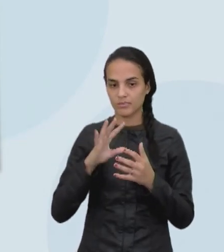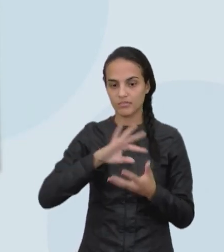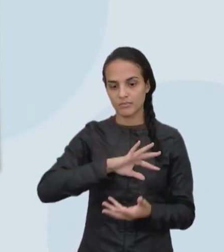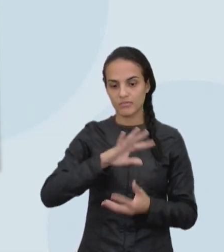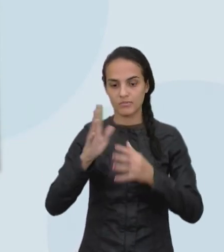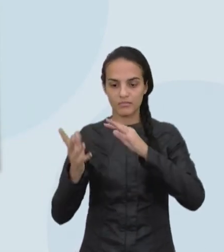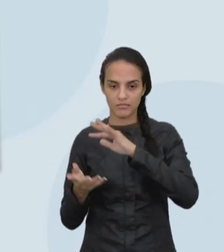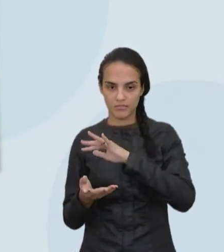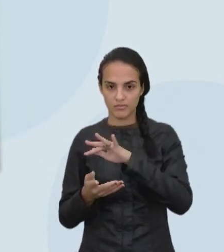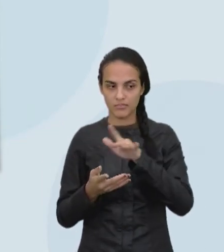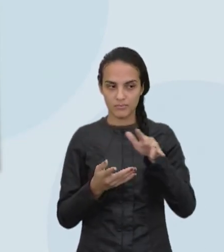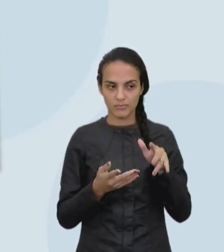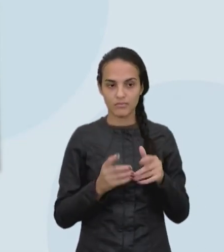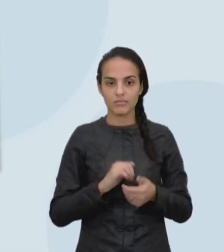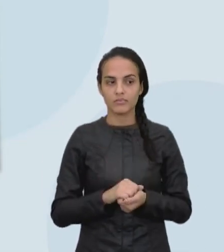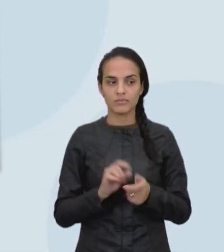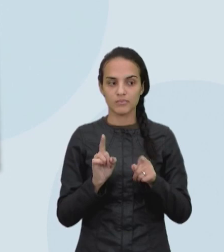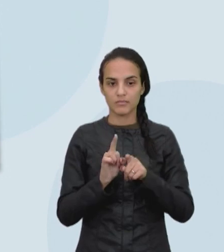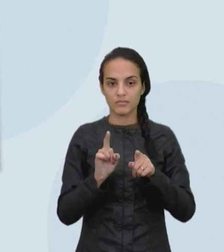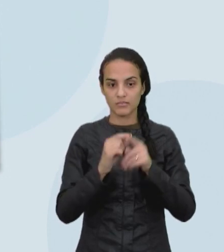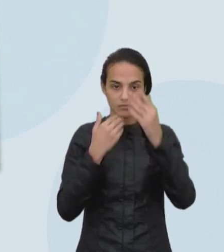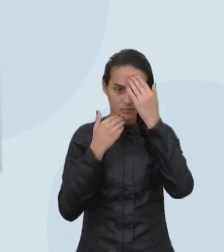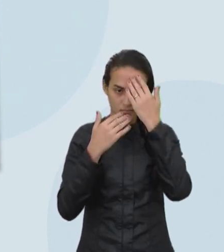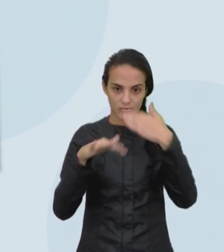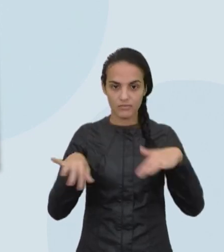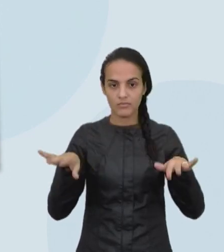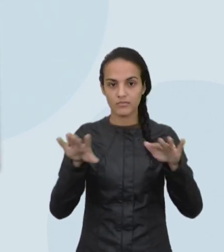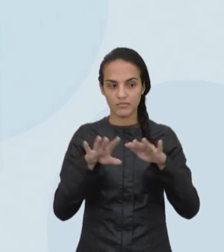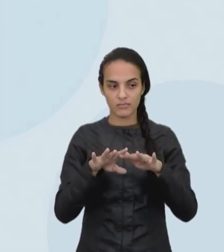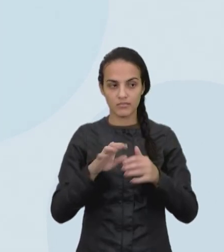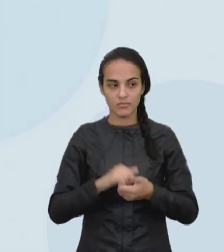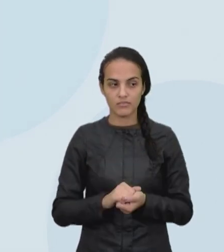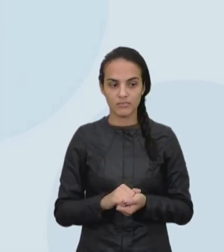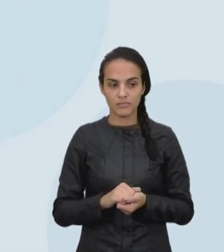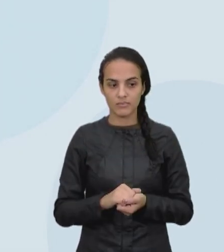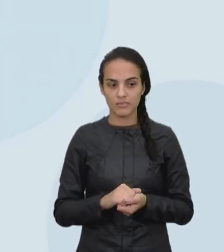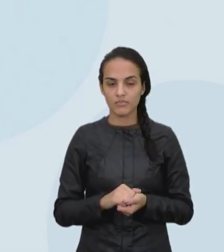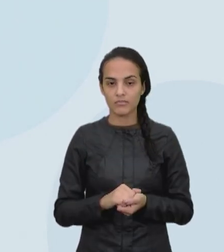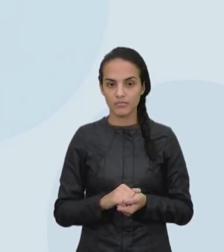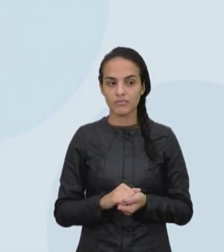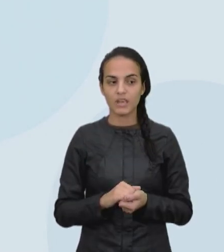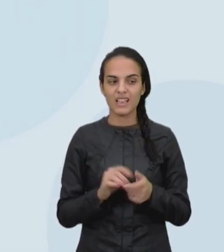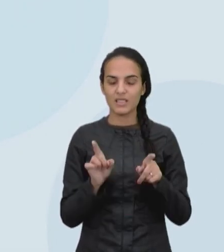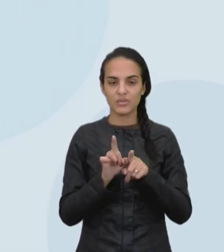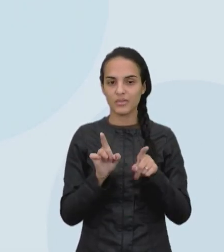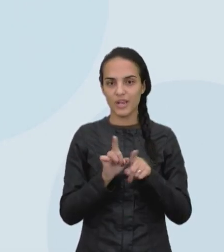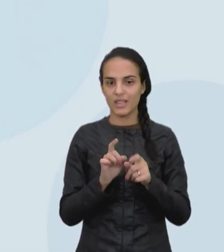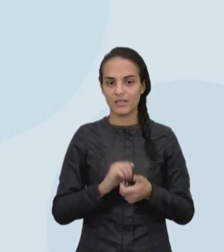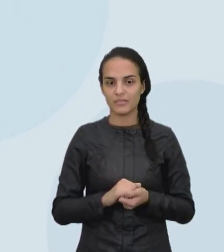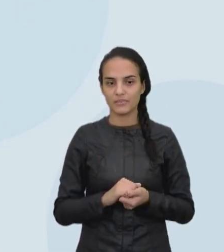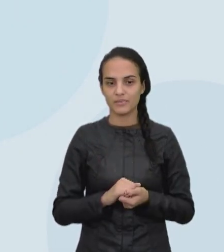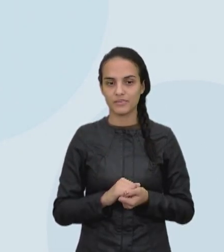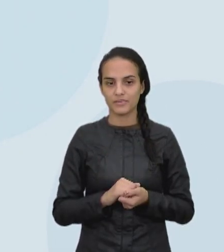perca o nosso próximo vídeo. Eu quero agradecer a todos vocês. Muito obrigada e fica ligadinho na gente.